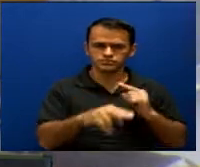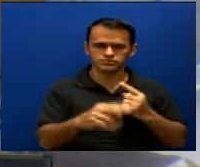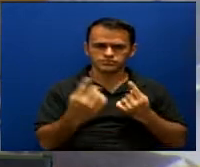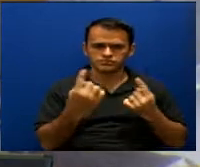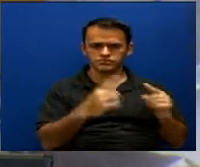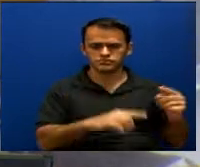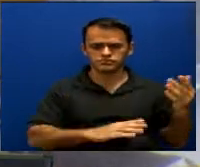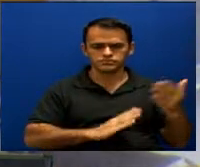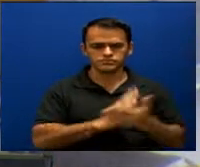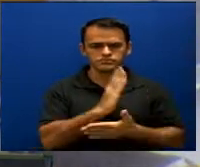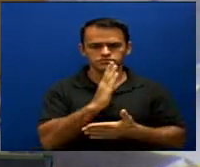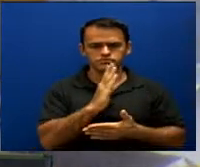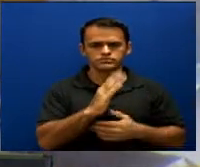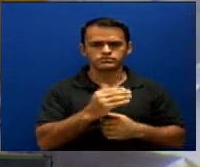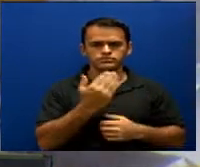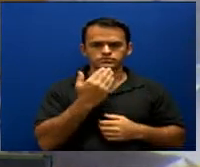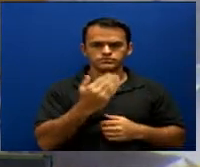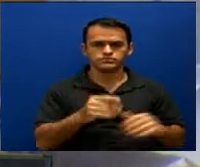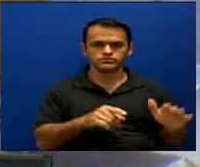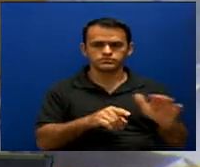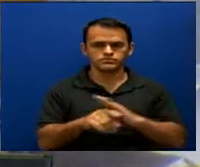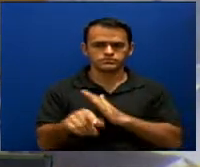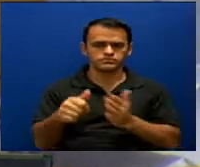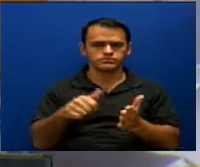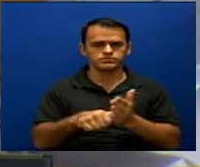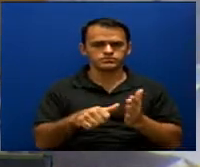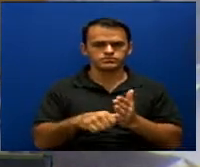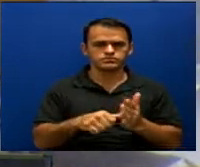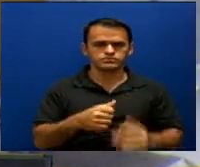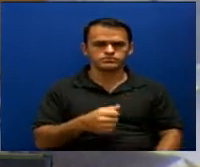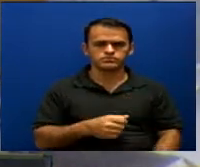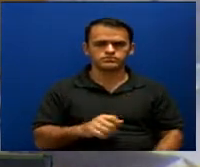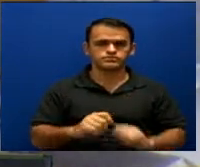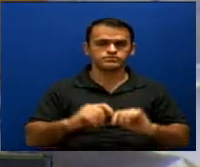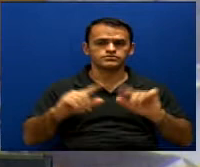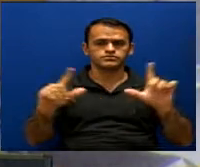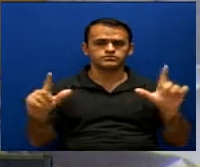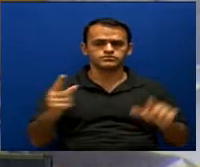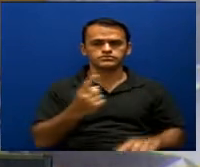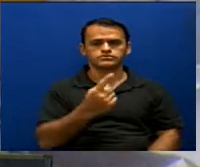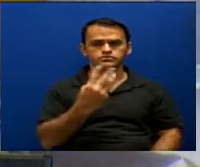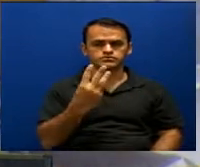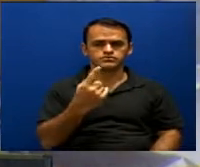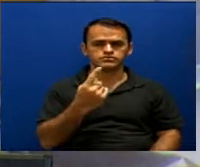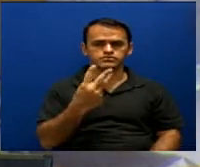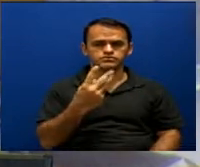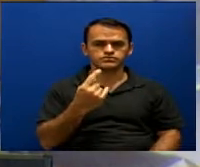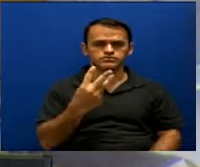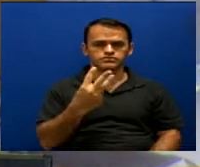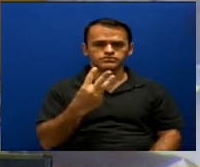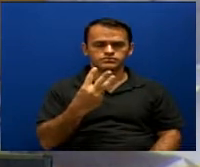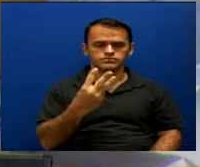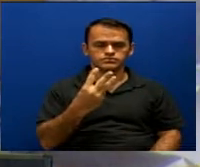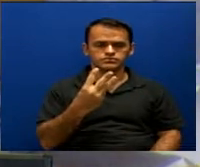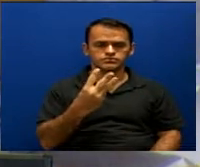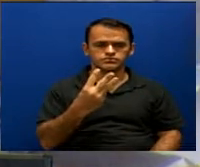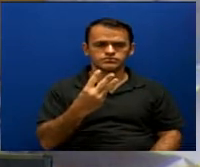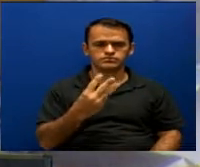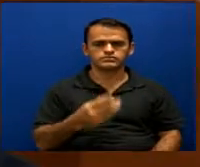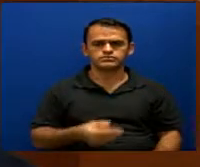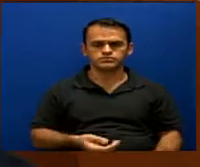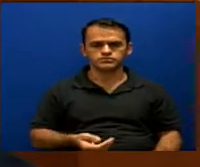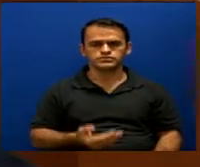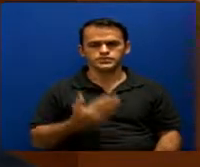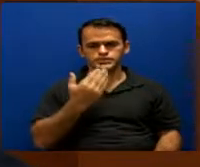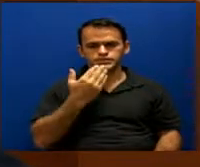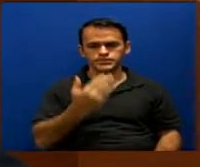aprovado. Então, vamos votar. Eu peço que o senhor coloque em votação em emenda agora. A 13. Então, eu peço que abra o painel para votação da emenda 13. Eu peço voto sim